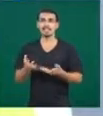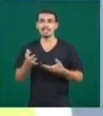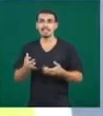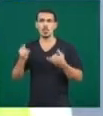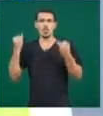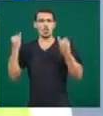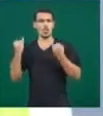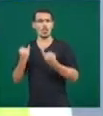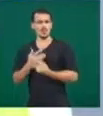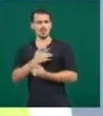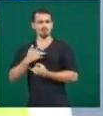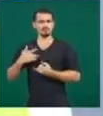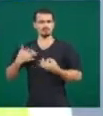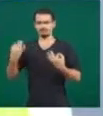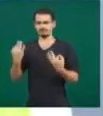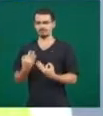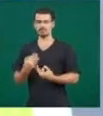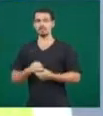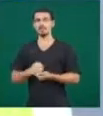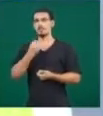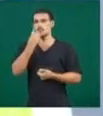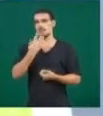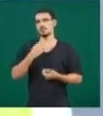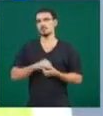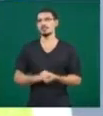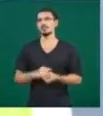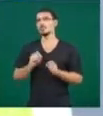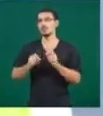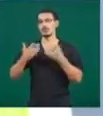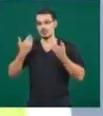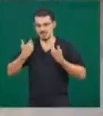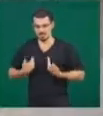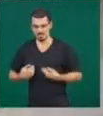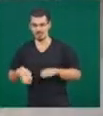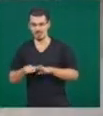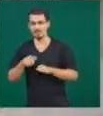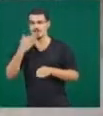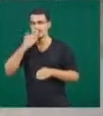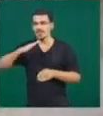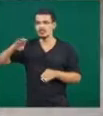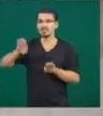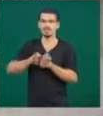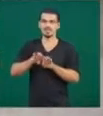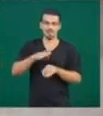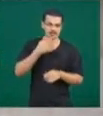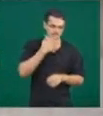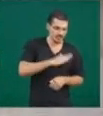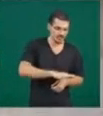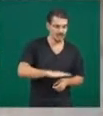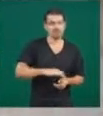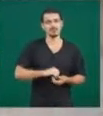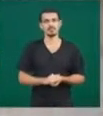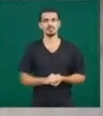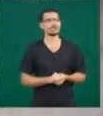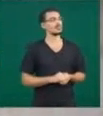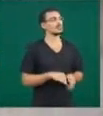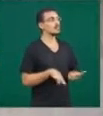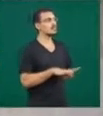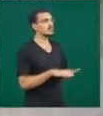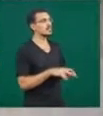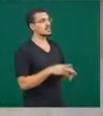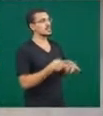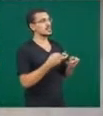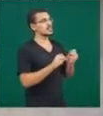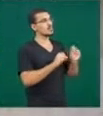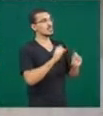com qualidade de vida, isso vai ser bom para o adulto e para a criança. É legal fazer a abordagem do aspecto de doença